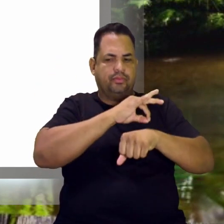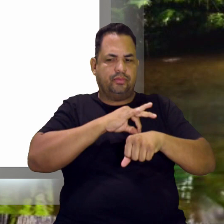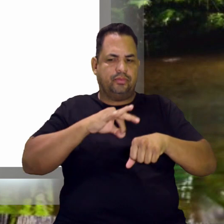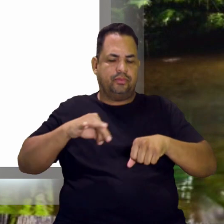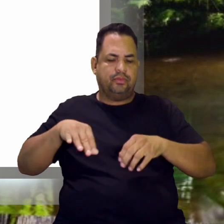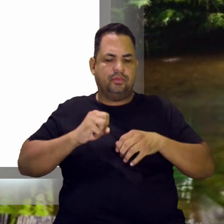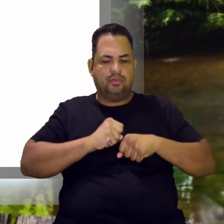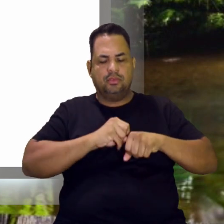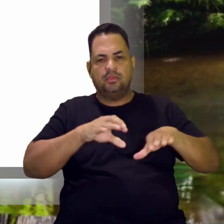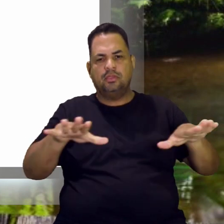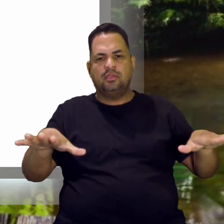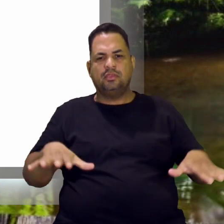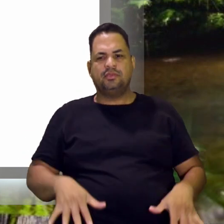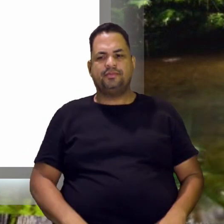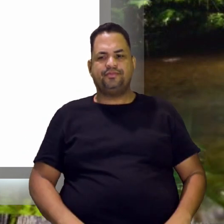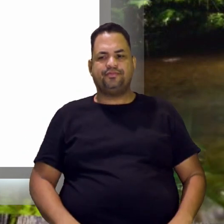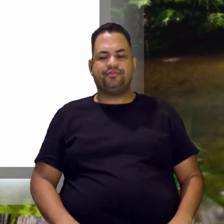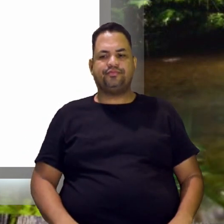Então,